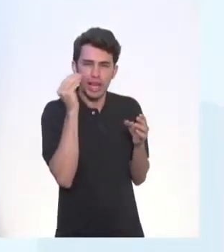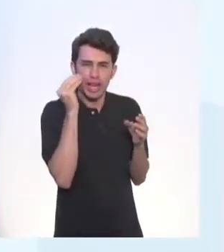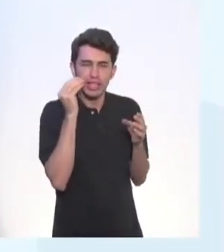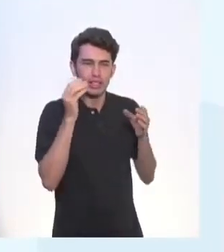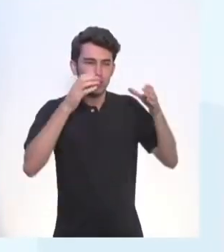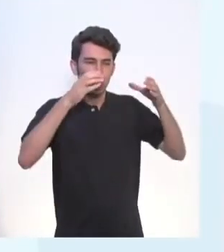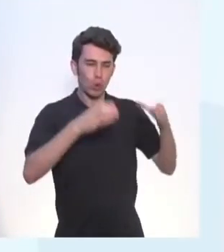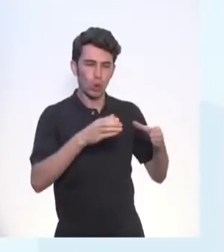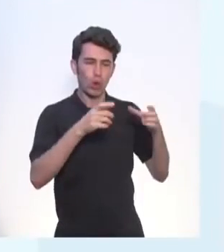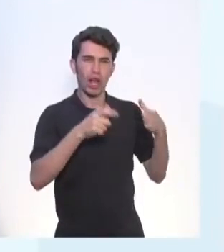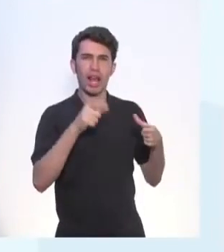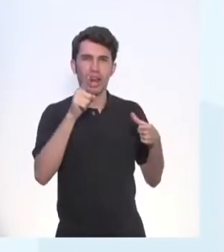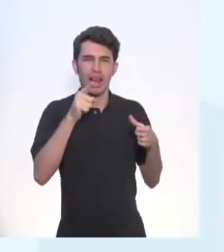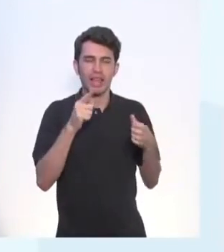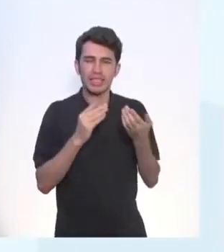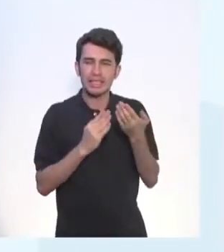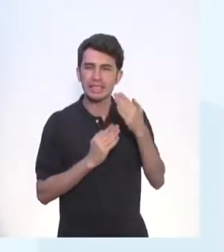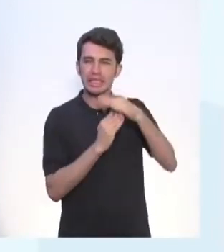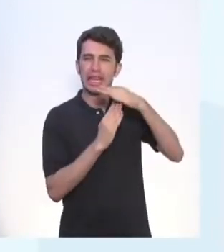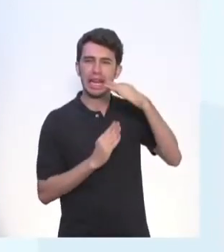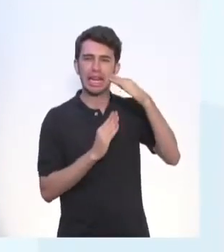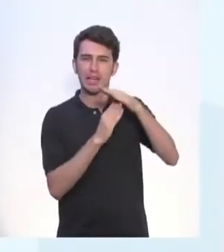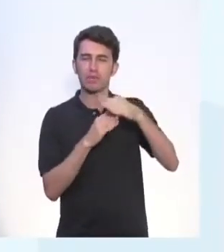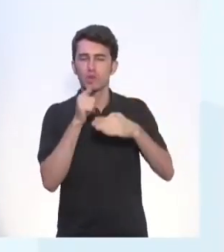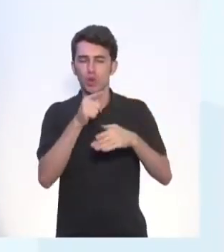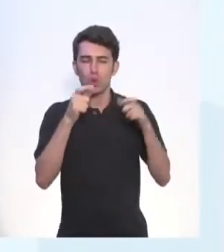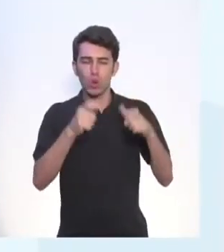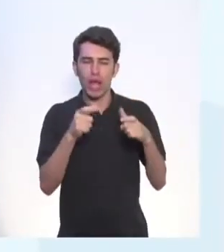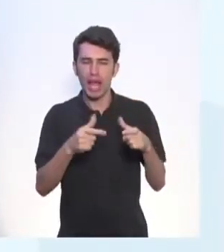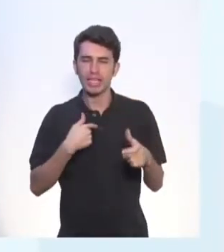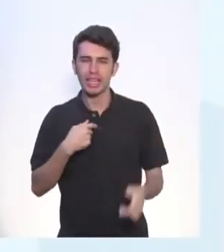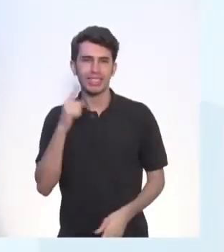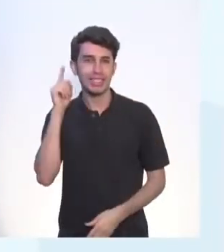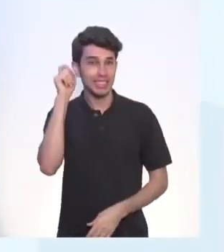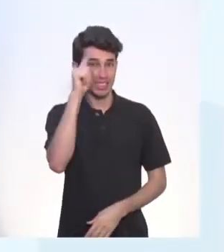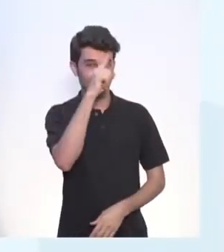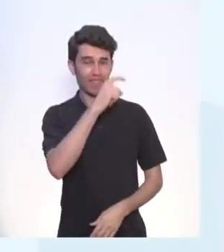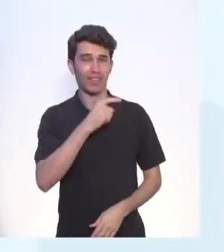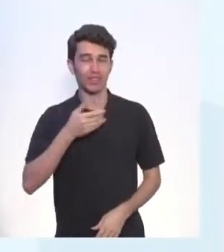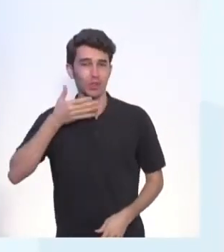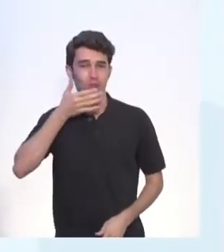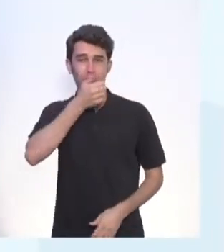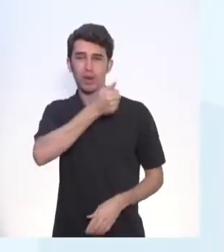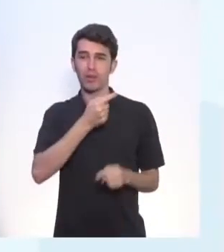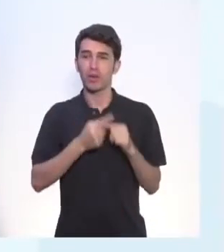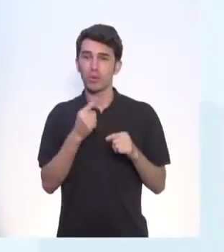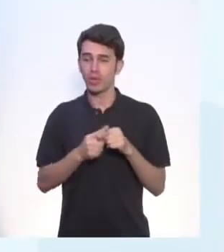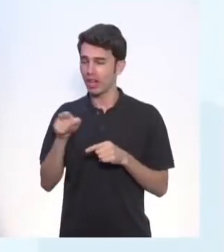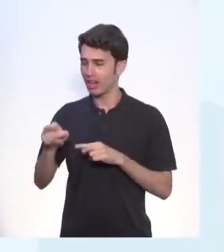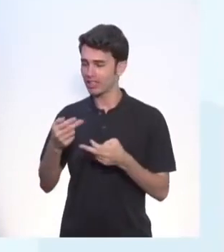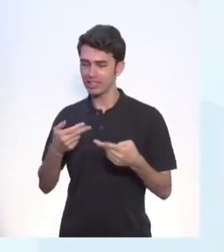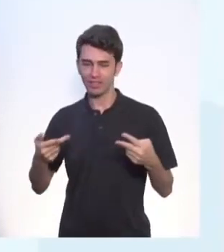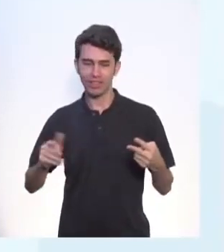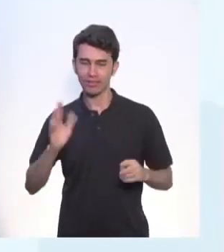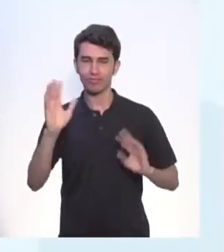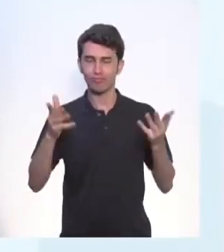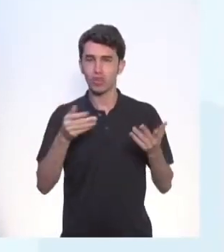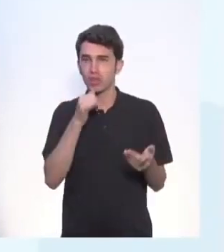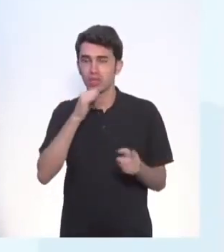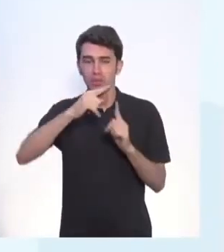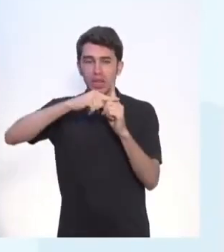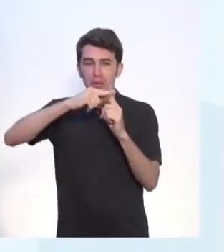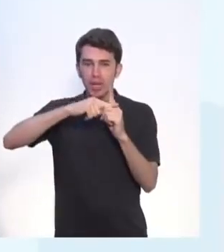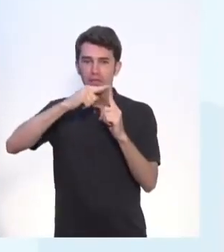os ambientes extremos, locais onde seria muito difícil sobreviver em razão das condições, como